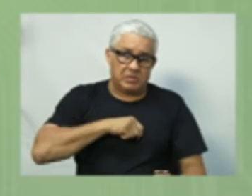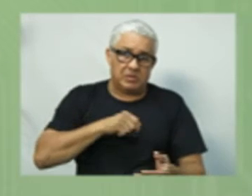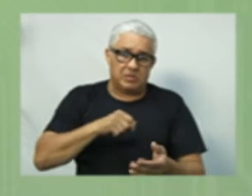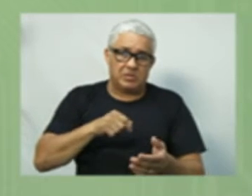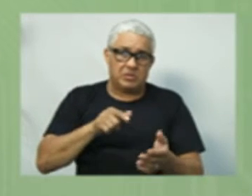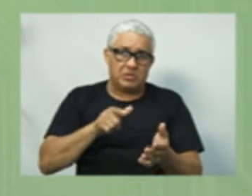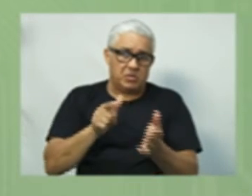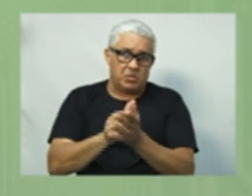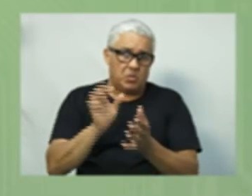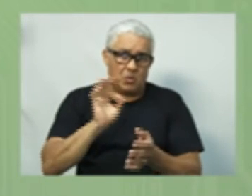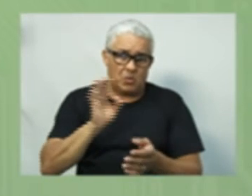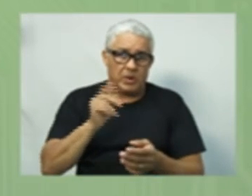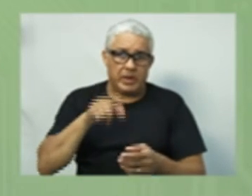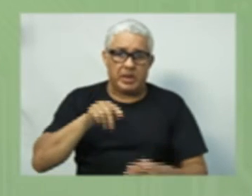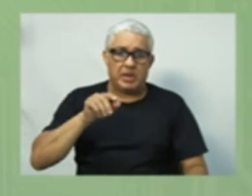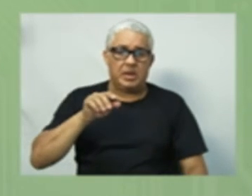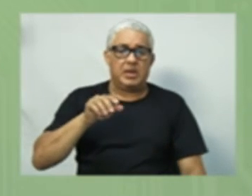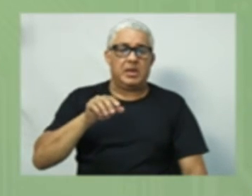evasão.